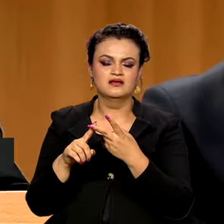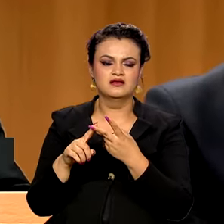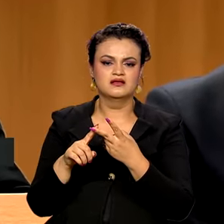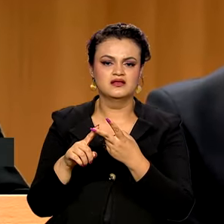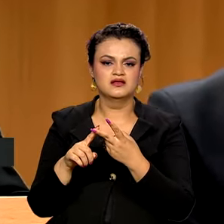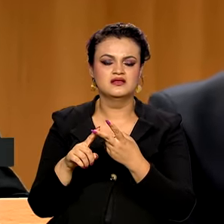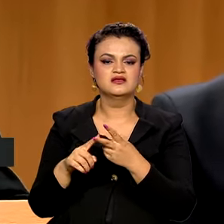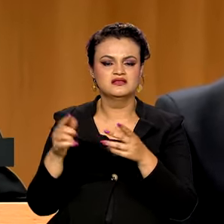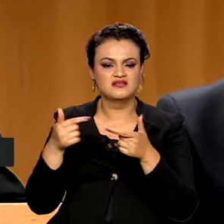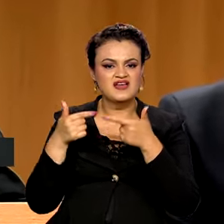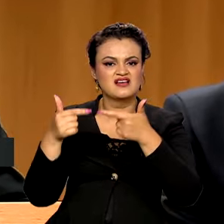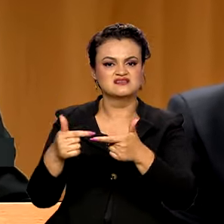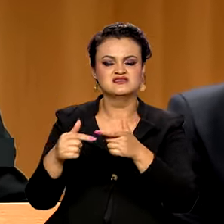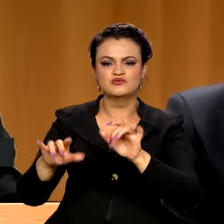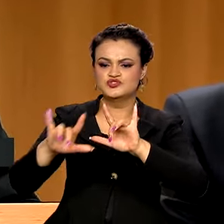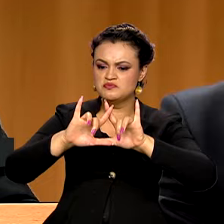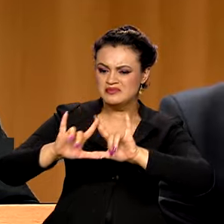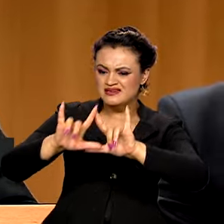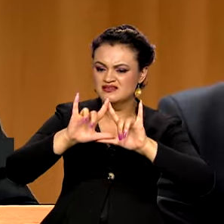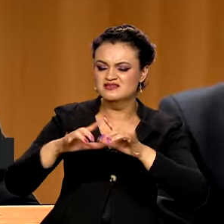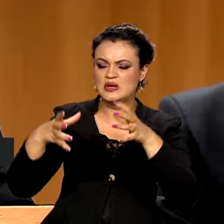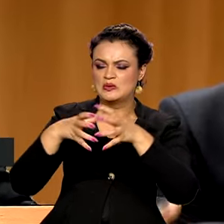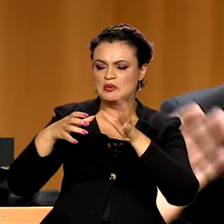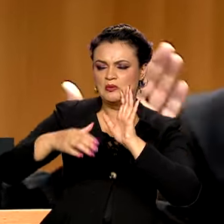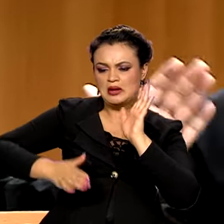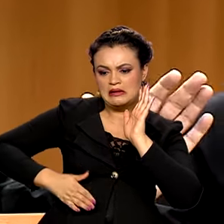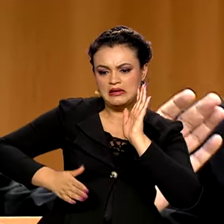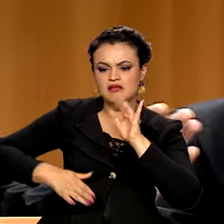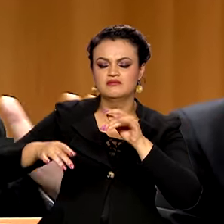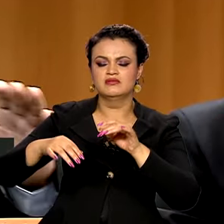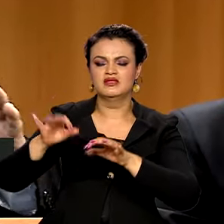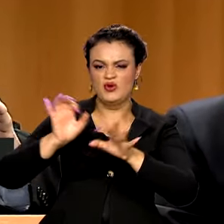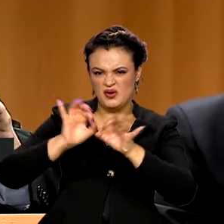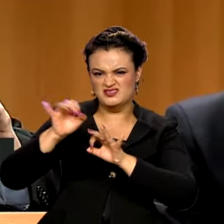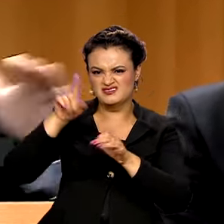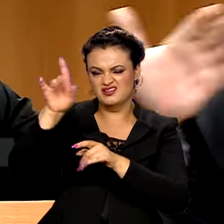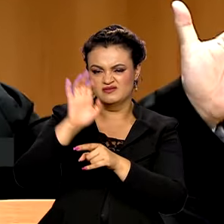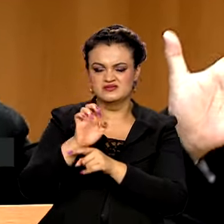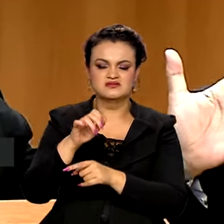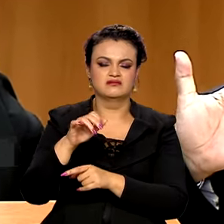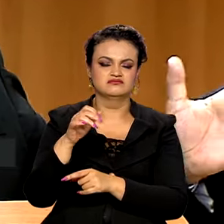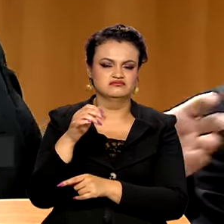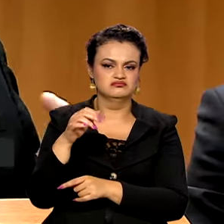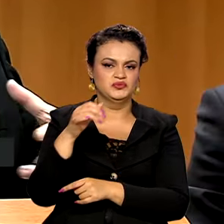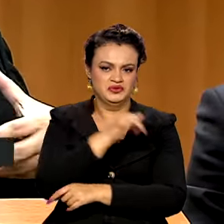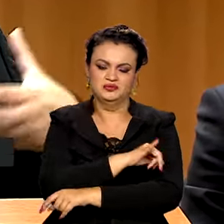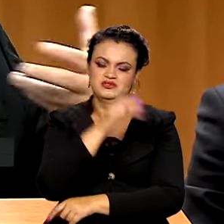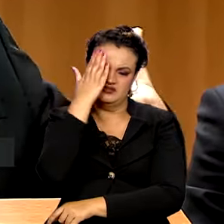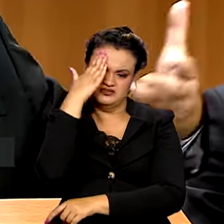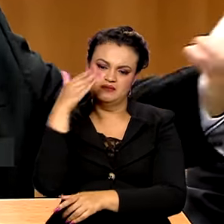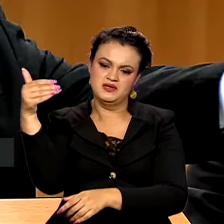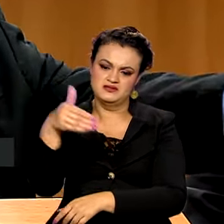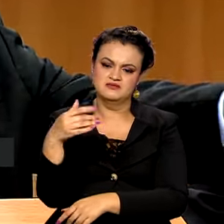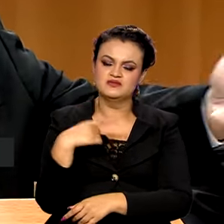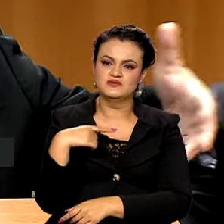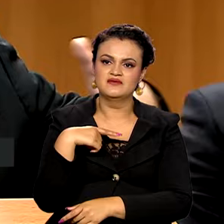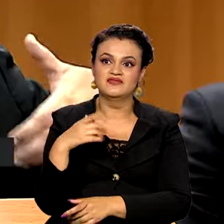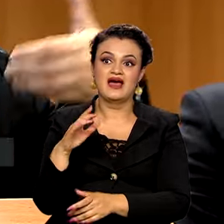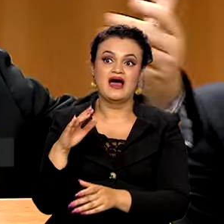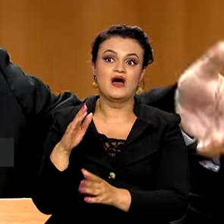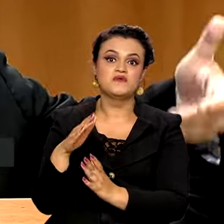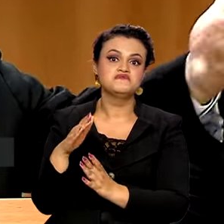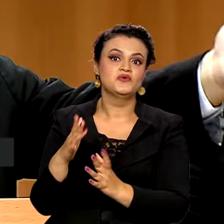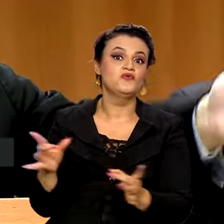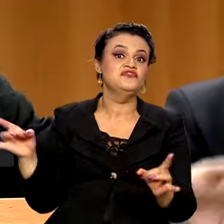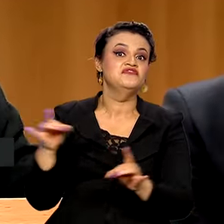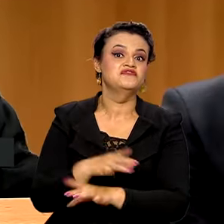a atuação das milícias e do crime organizado no Rio de Janeiro. Então isso é indiscutível. Até onde vai isso? É